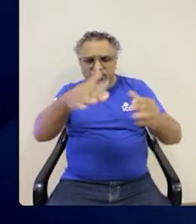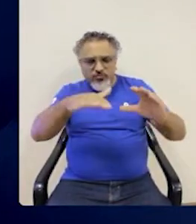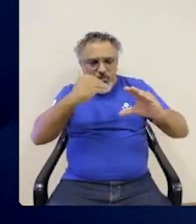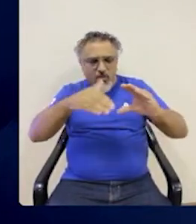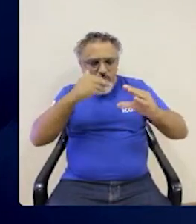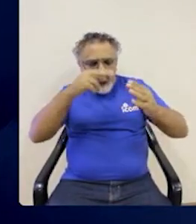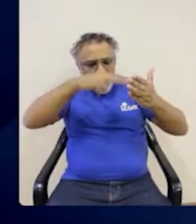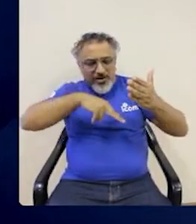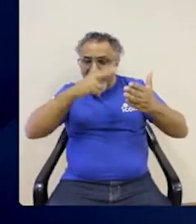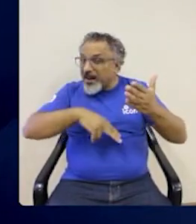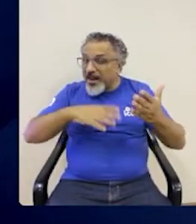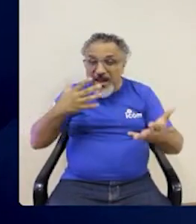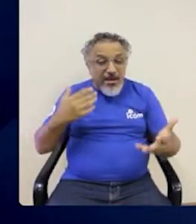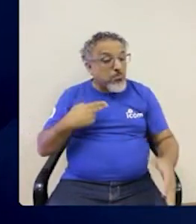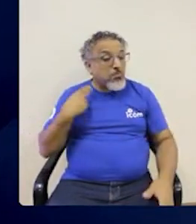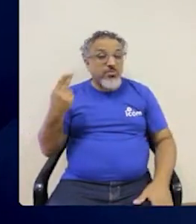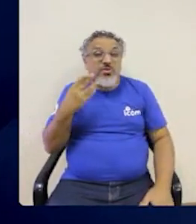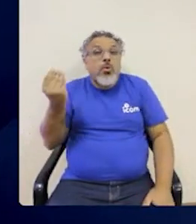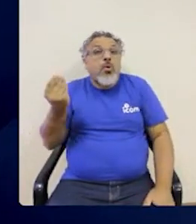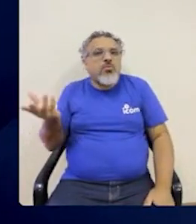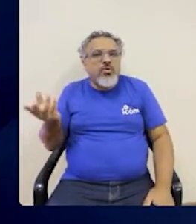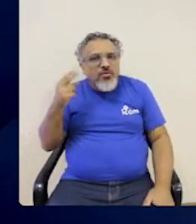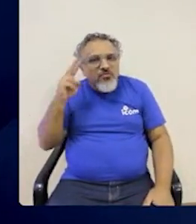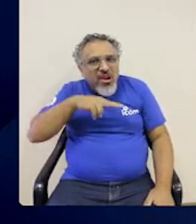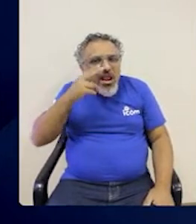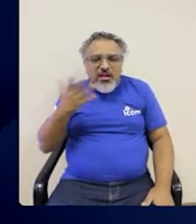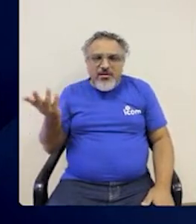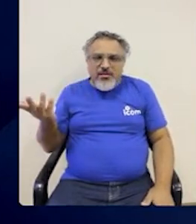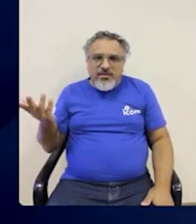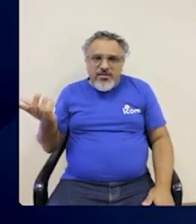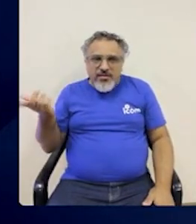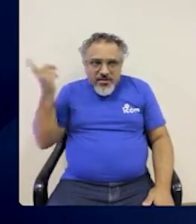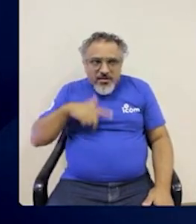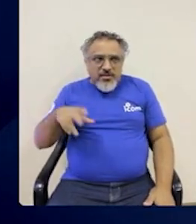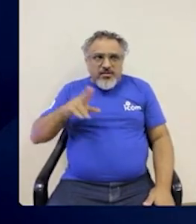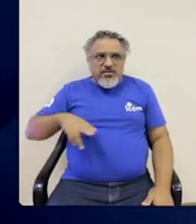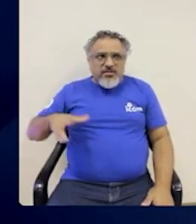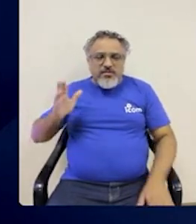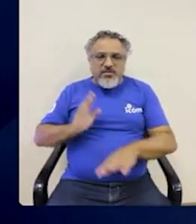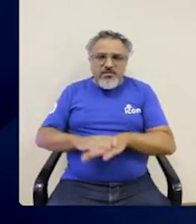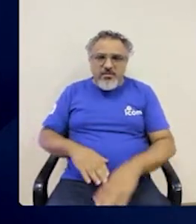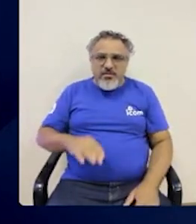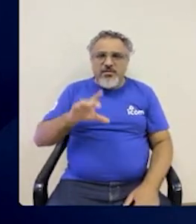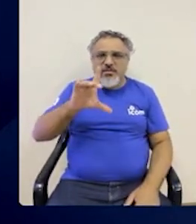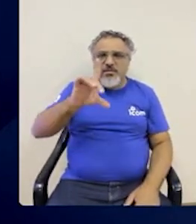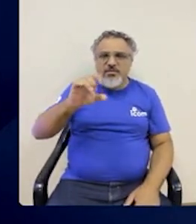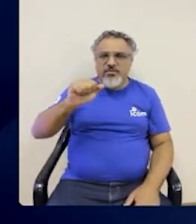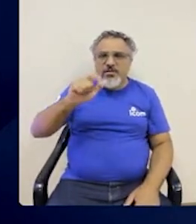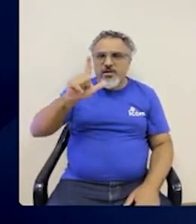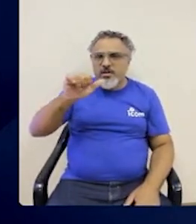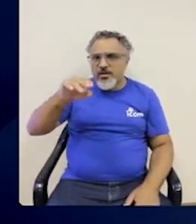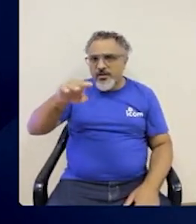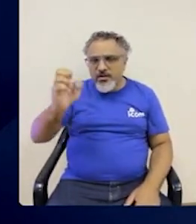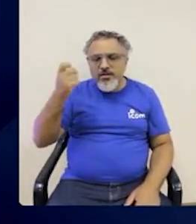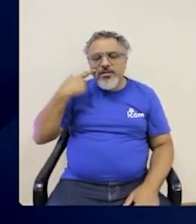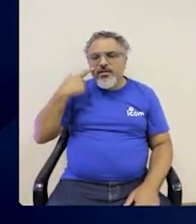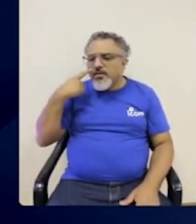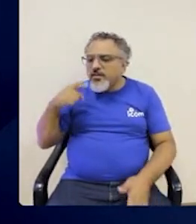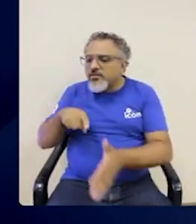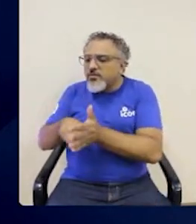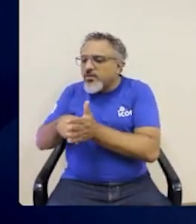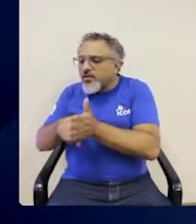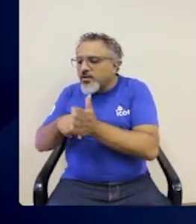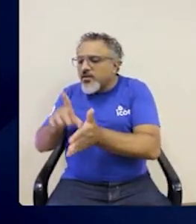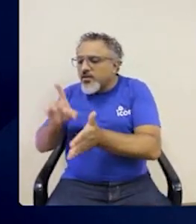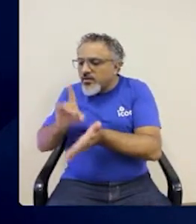humanamente impossível, né? E aí também uma das possibilidades são os usos de guidelines, né? Que é aquela sistematização da evidência e uso